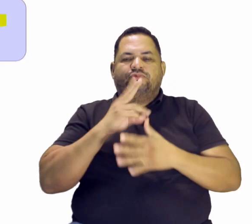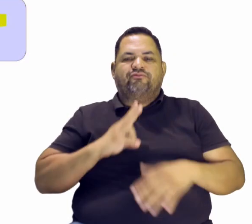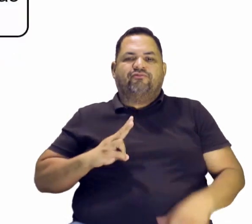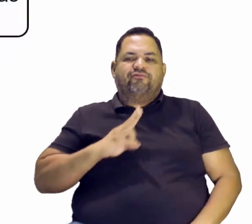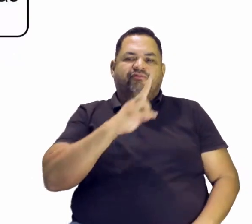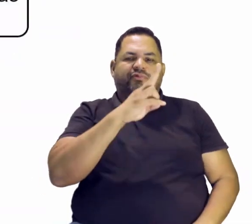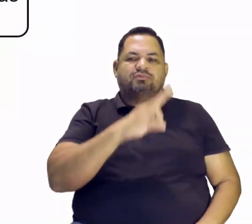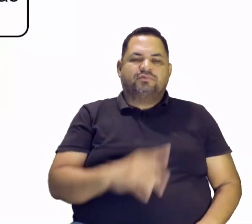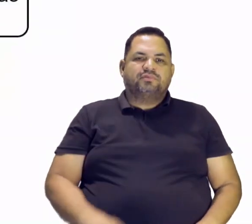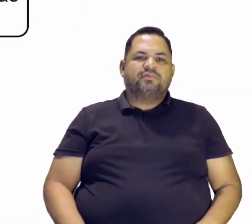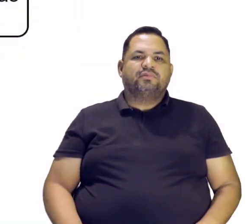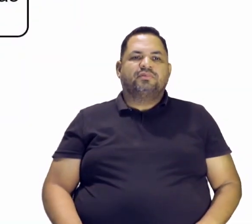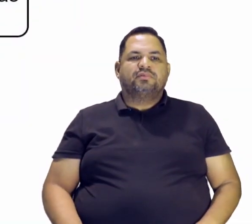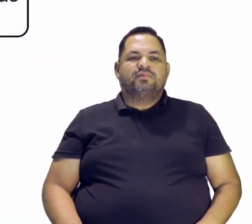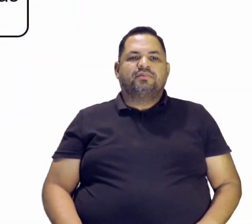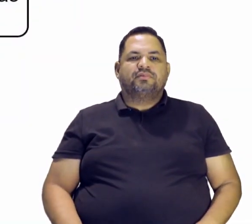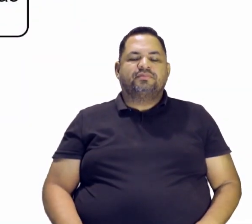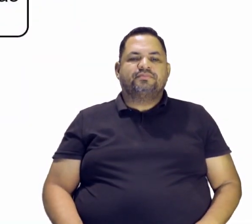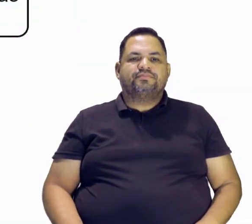tá?